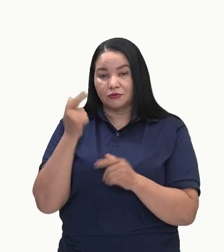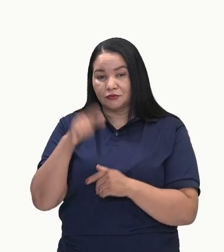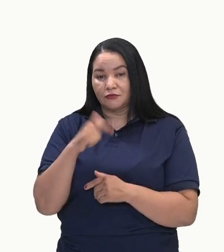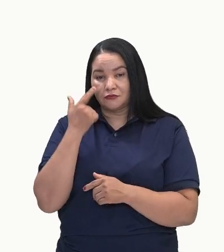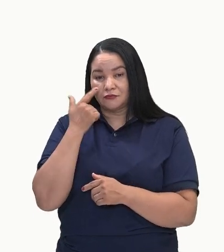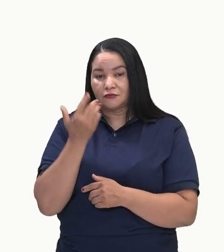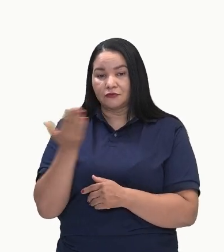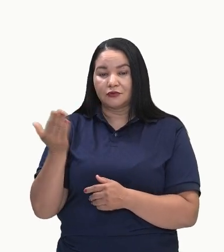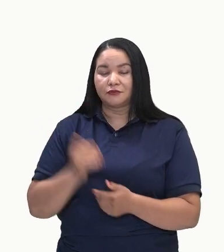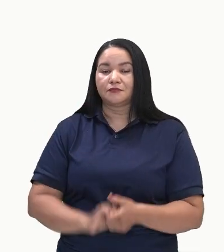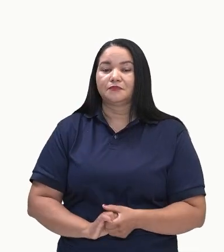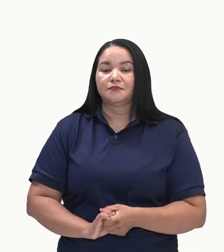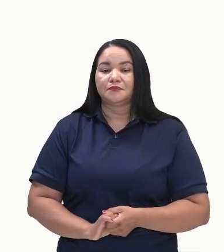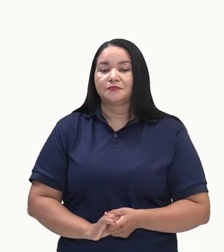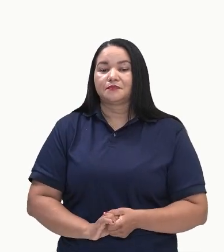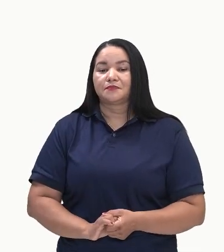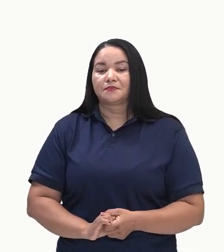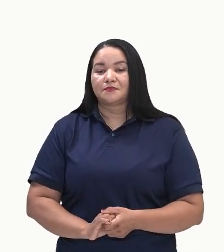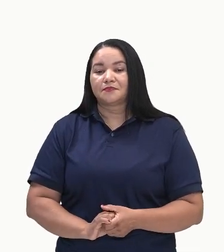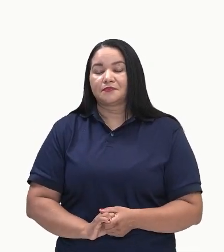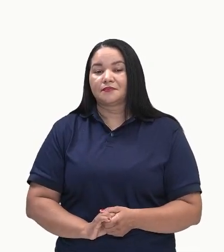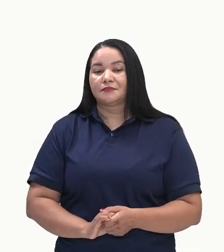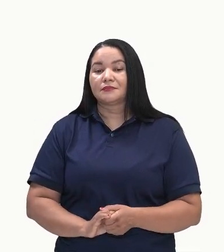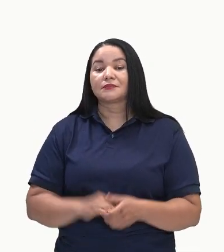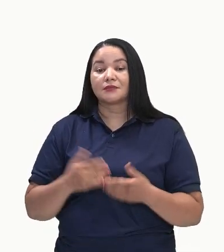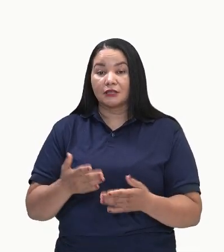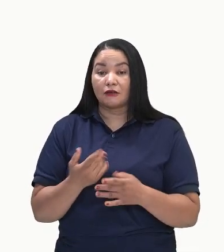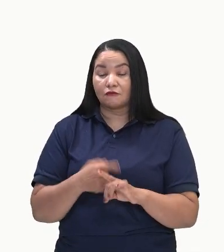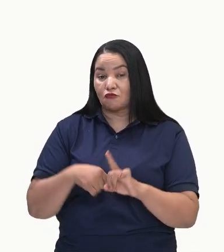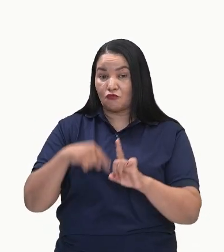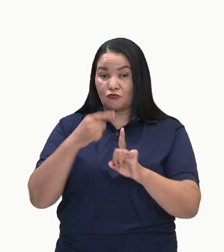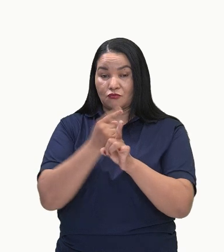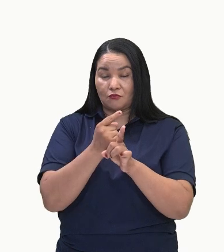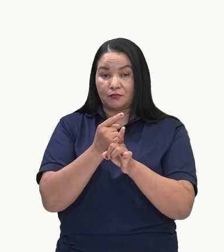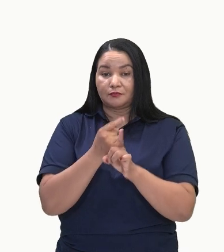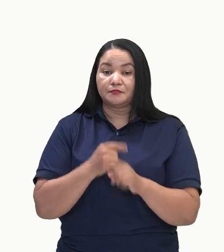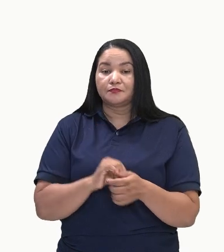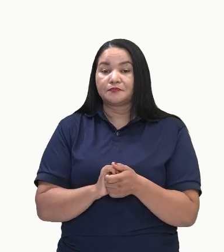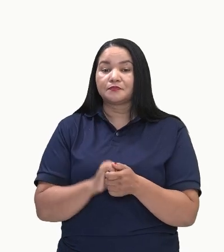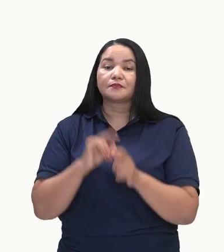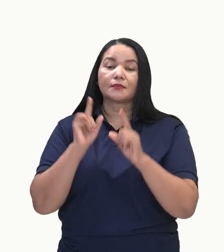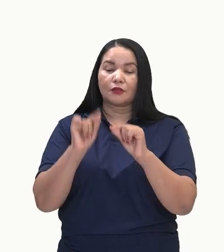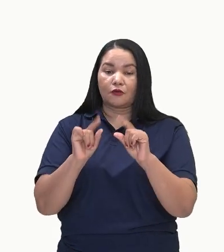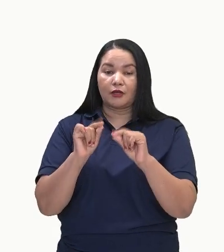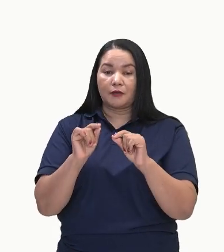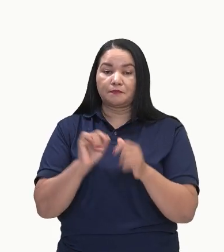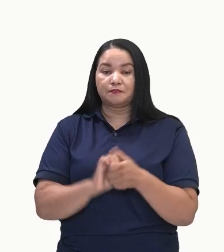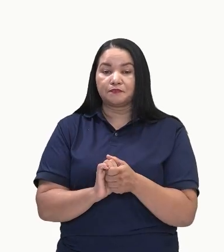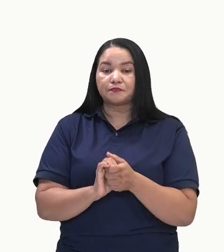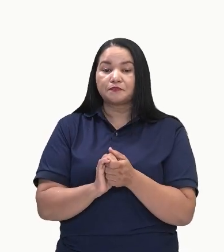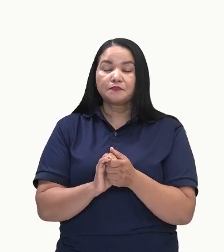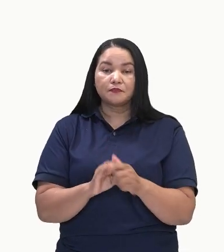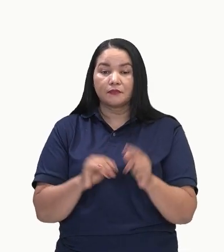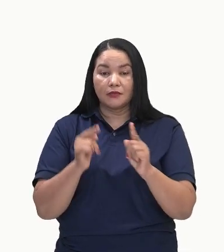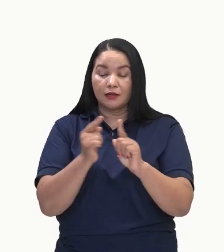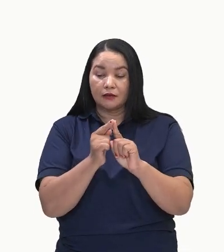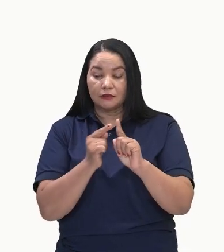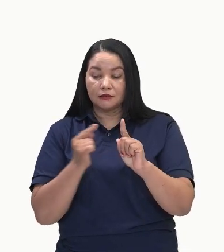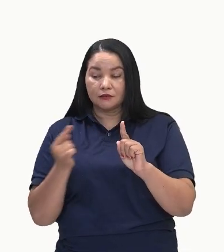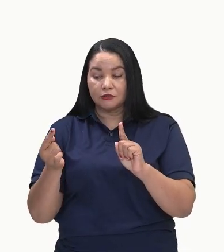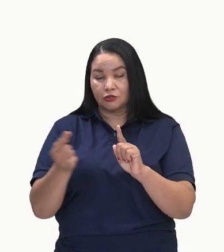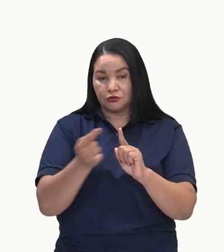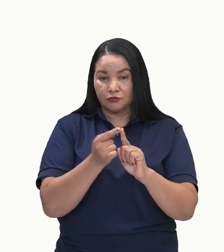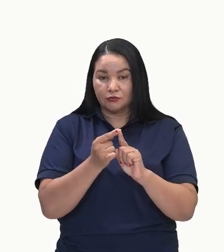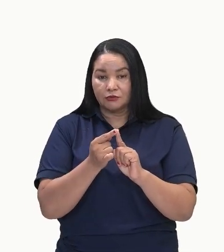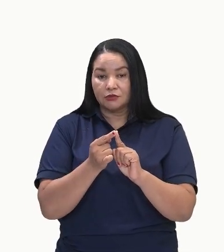situação problema. Bom, descobrimos que o atleta que está na pista aqui, ó, na pista interna, ao